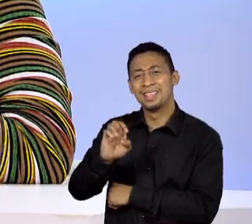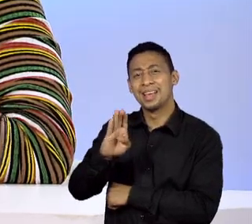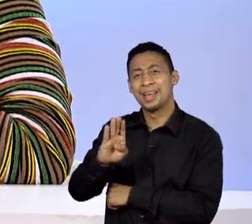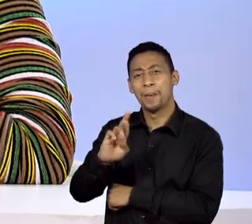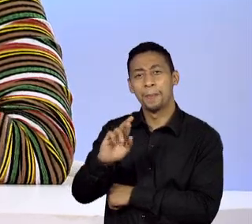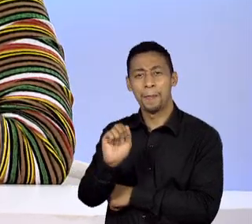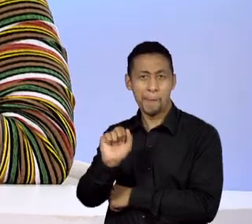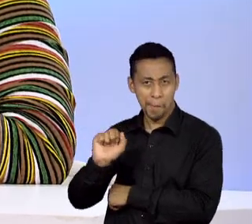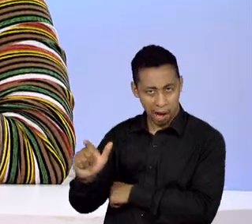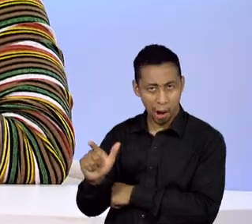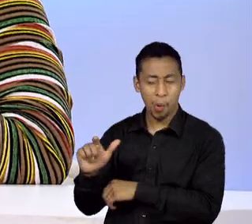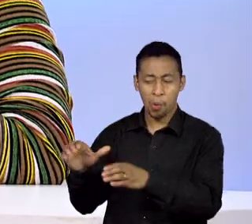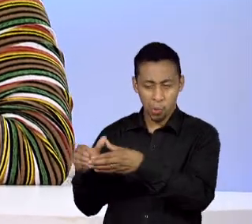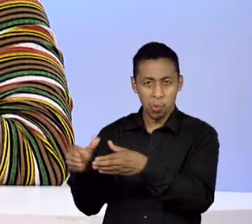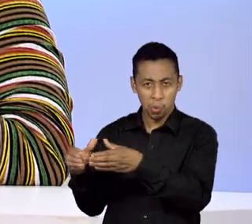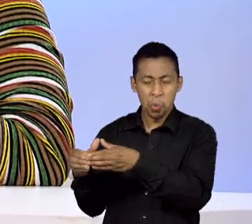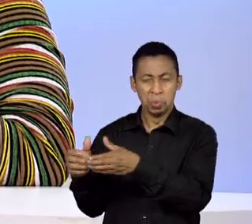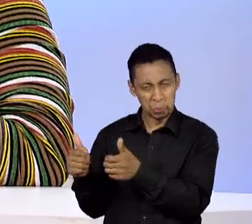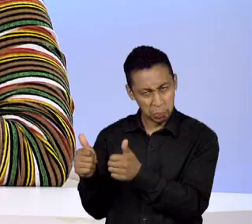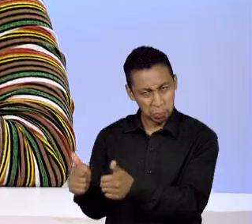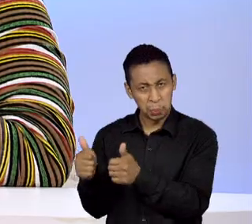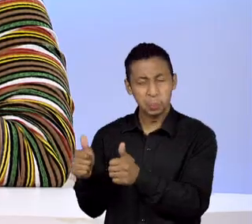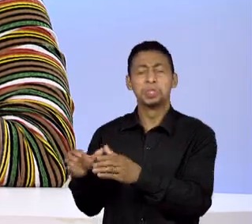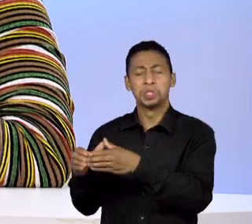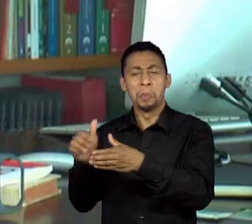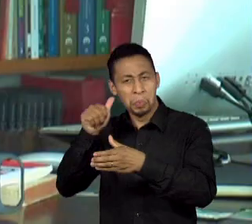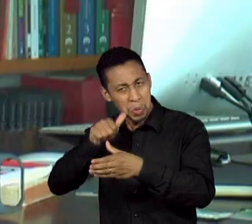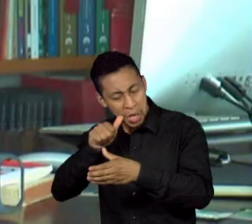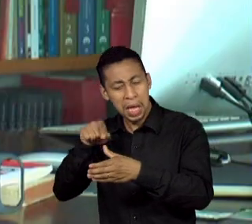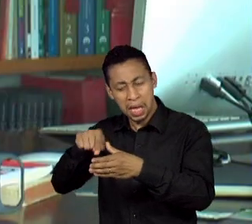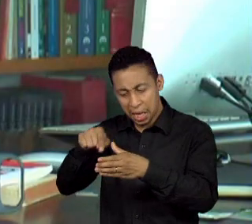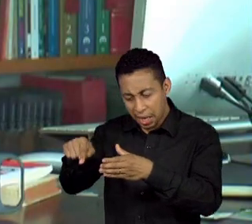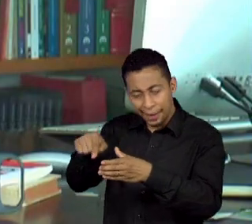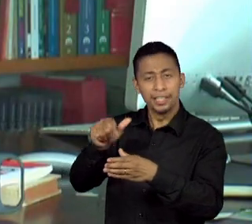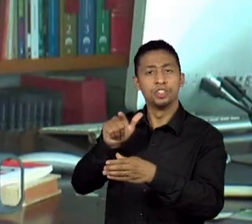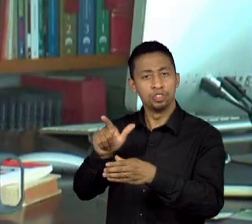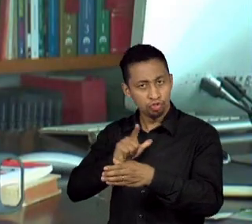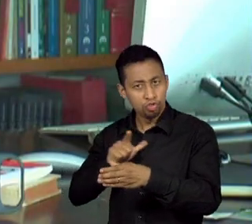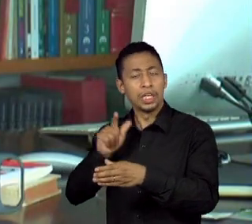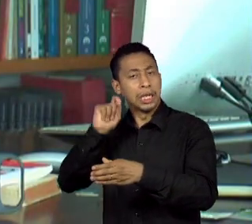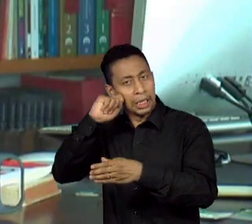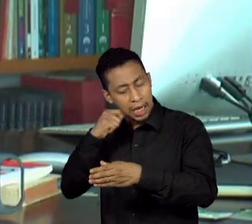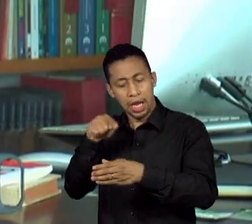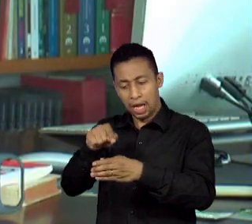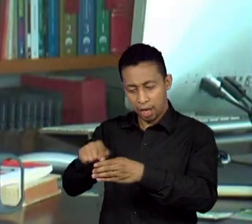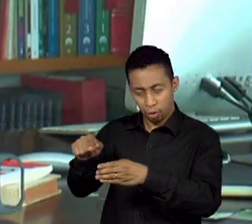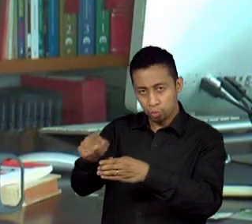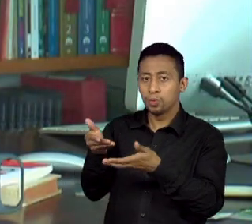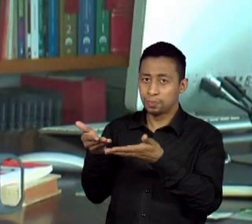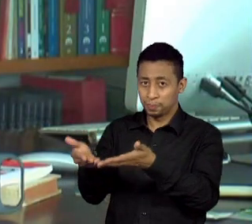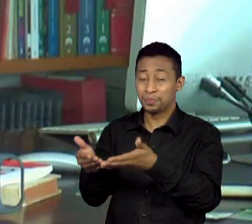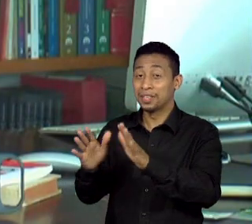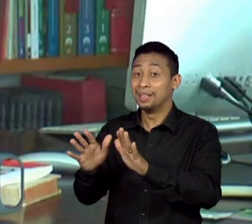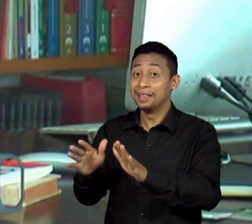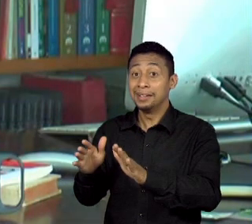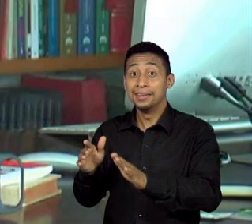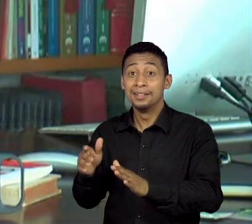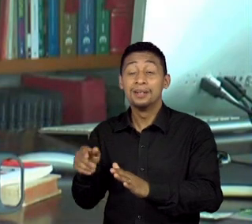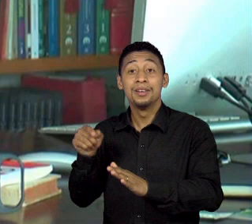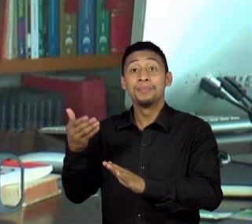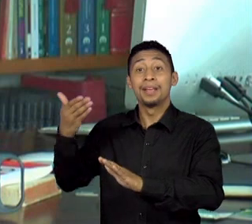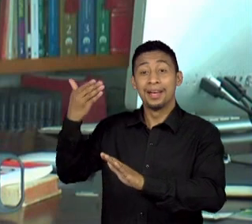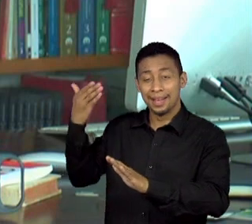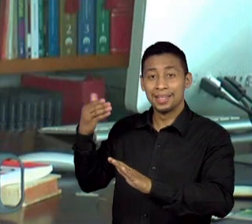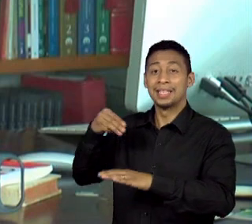grande de homens, mulheres e negros também. É curioso tu falar isso, porque no primeiro ano do Mr. Brown